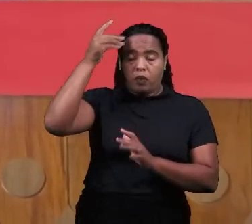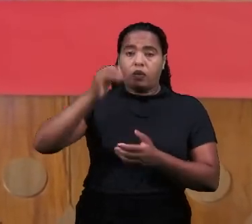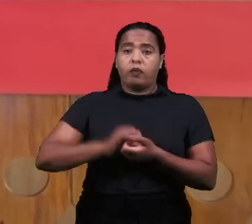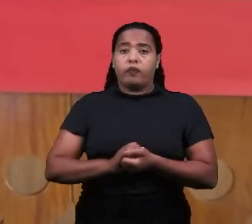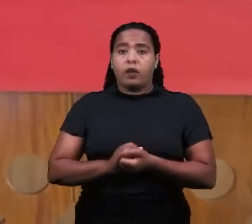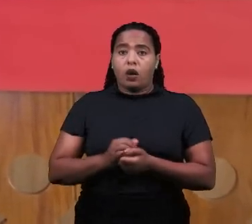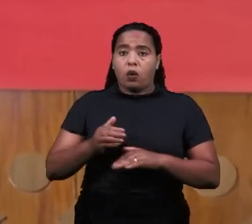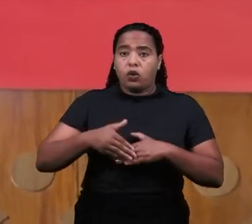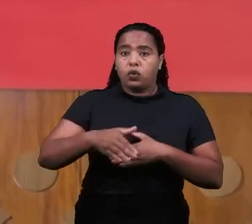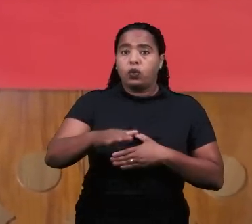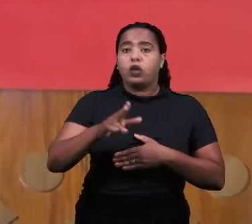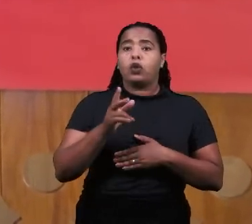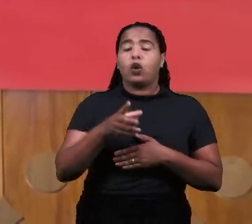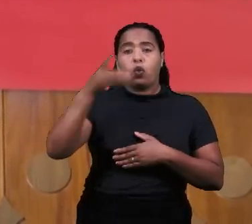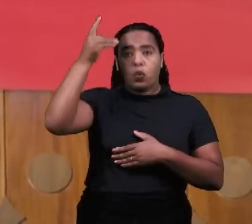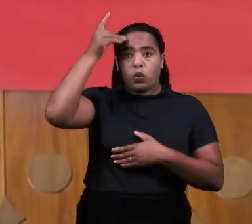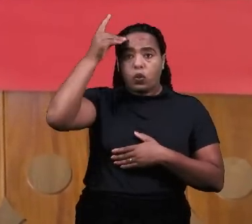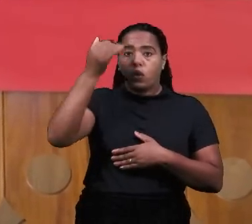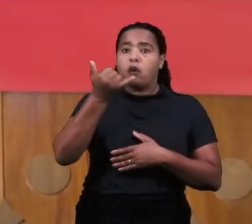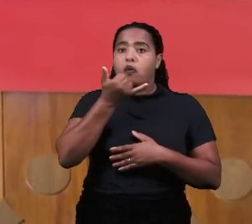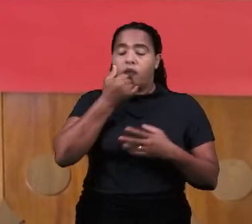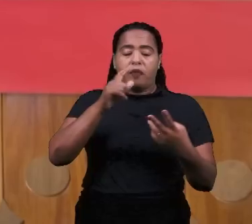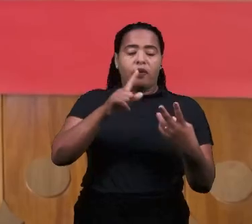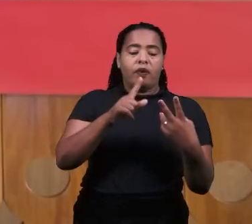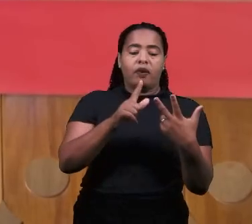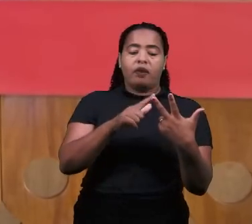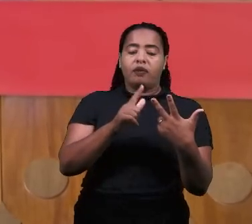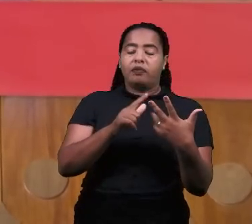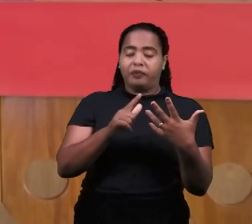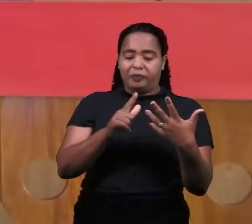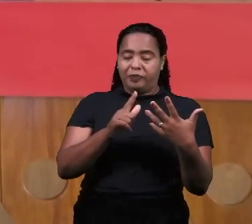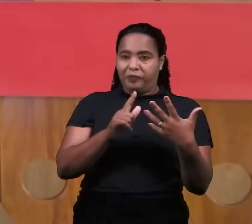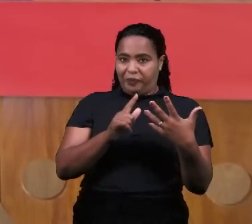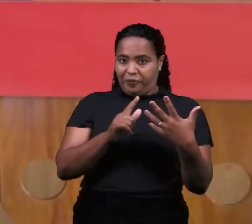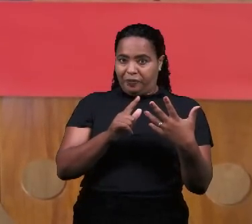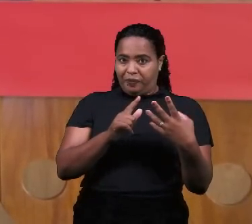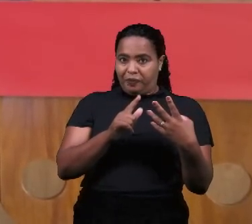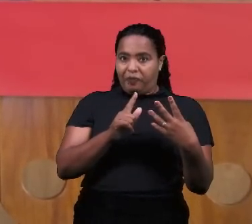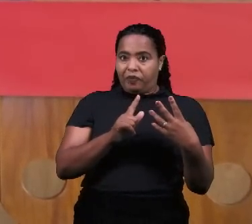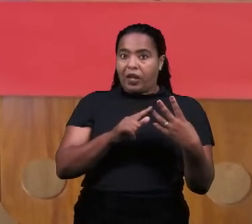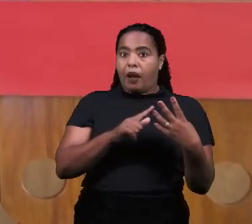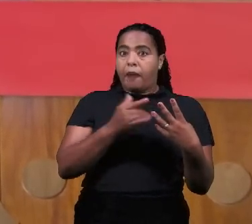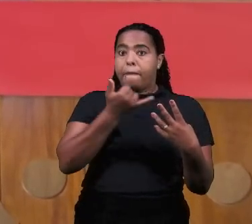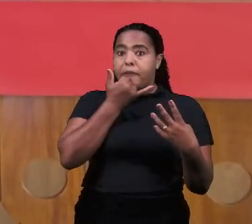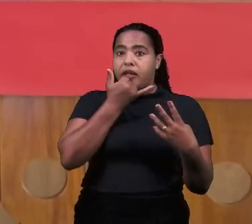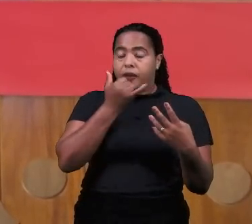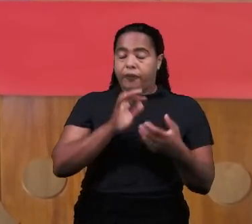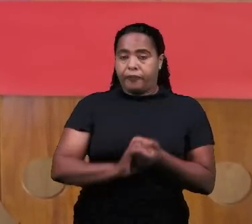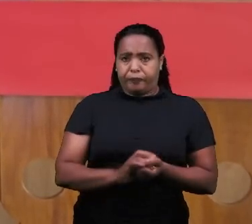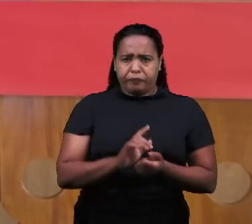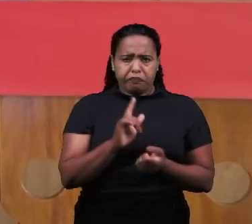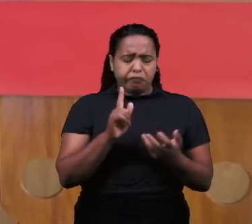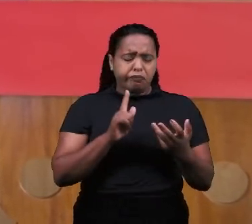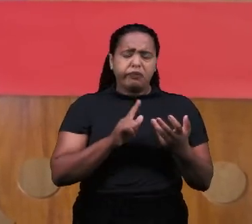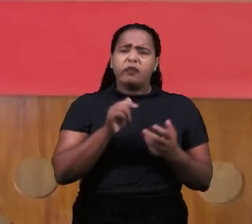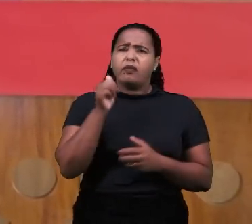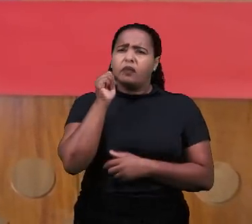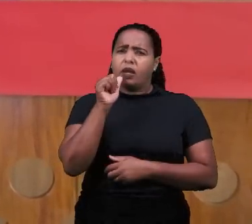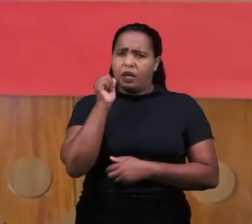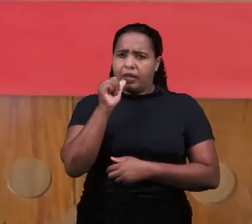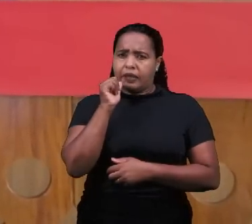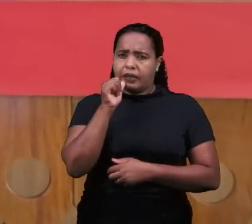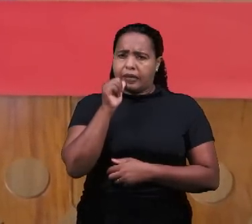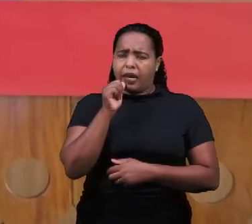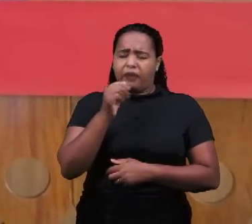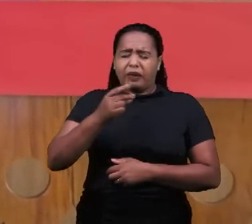sobre perdão, que nós temos que orar ainda pelo perdão. Pelo perdão. Uma serva que há muito tempo vem pedindo para o Senhor